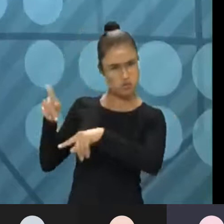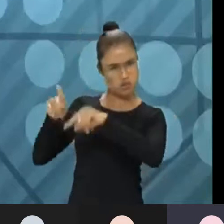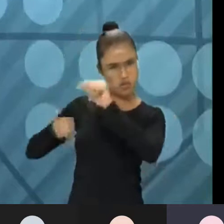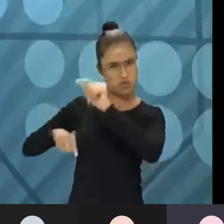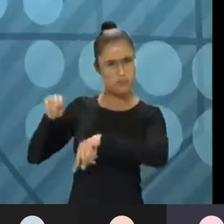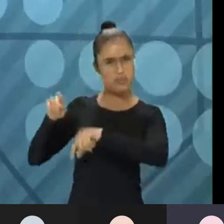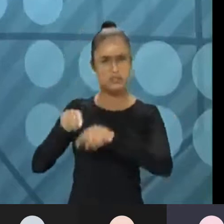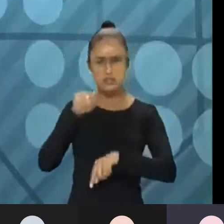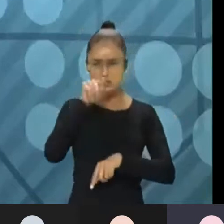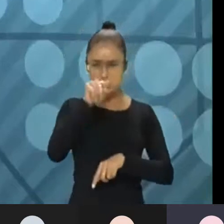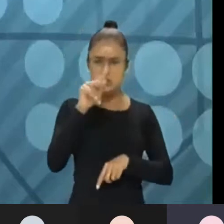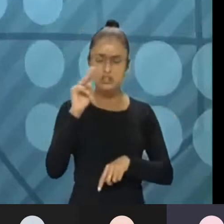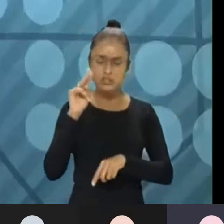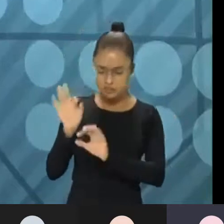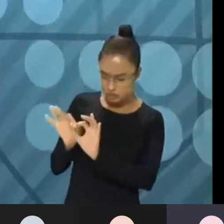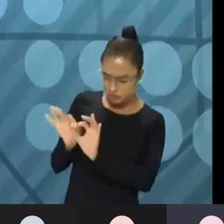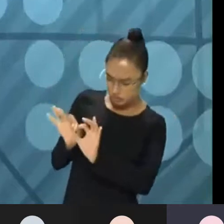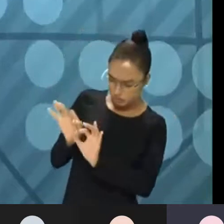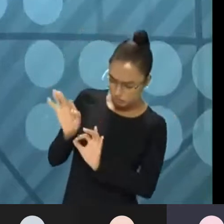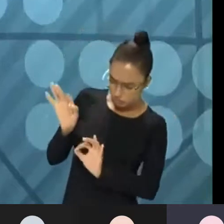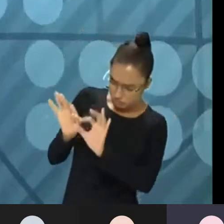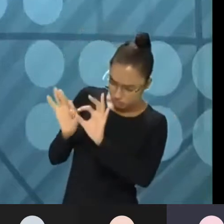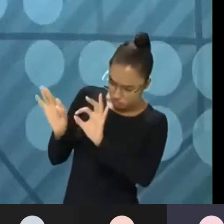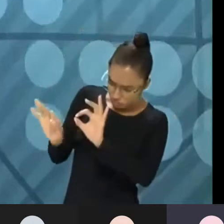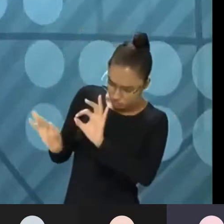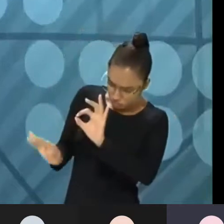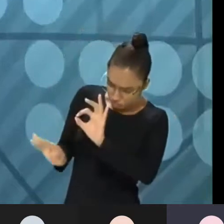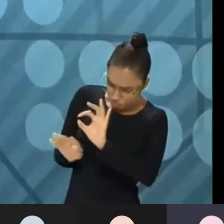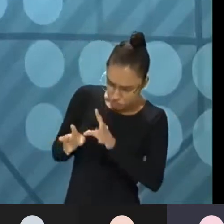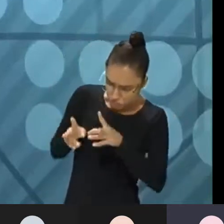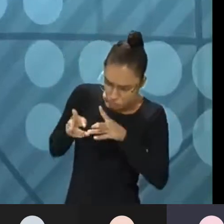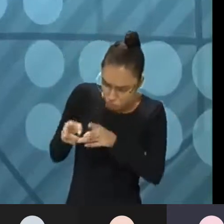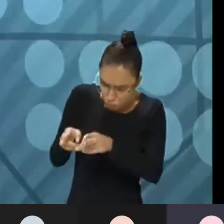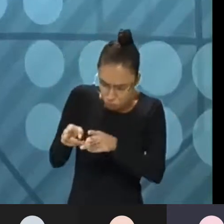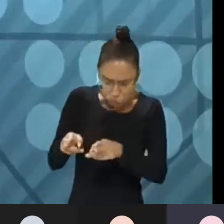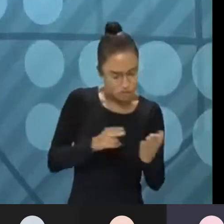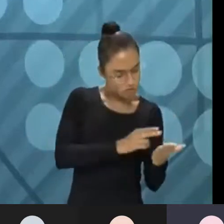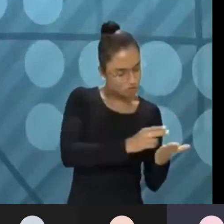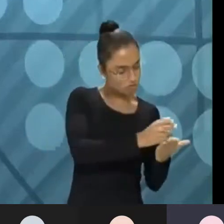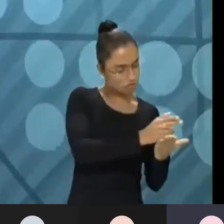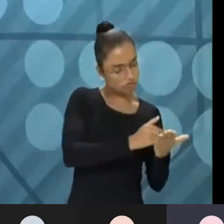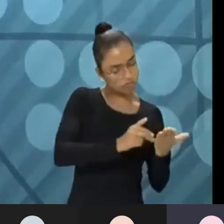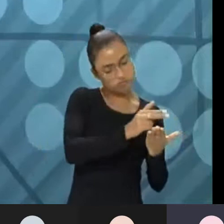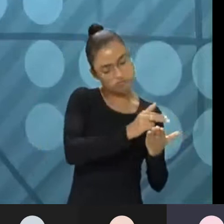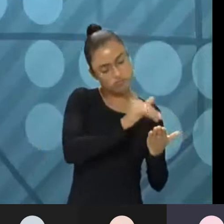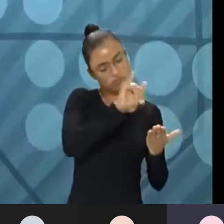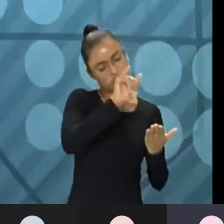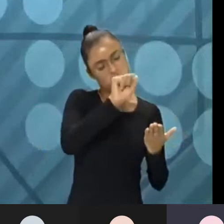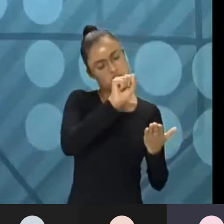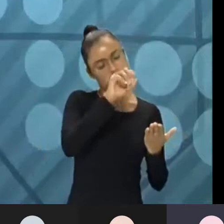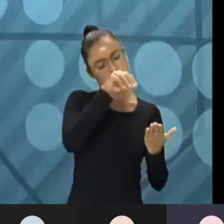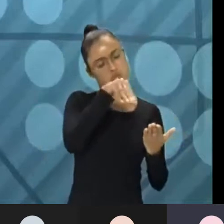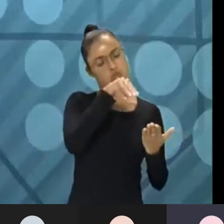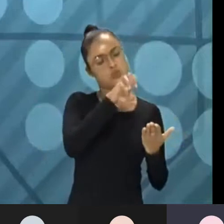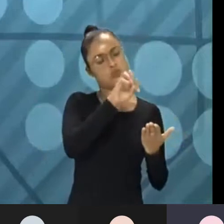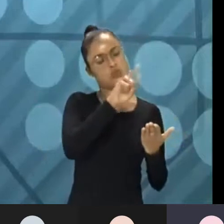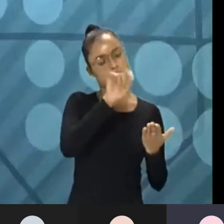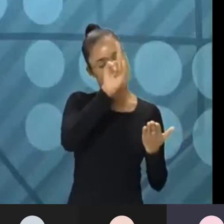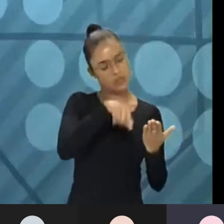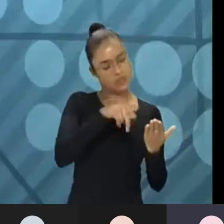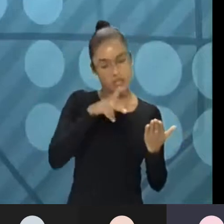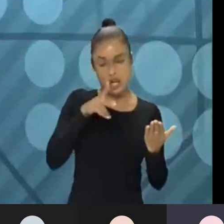você consegue tirar as medidas reais do objeto, trabalhar com escala e representar em isometria. Então, ela é